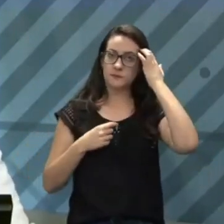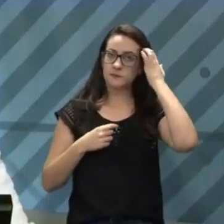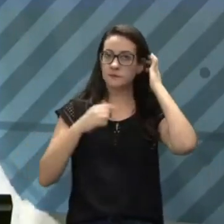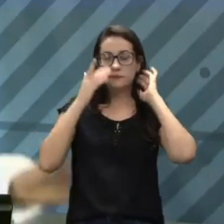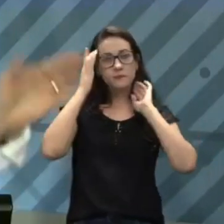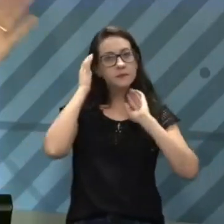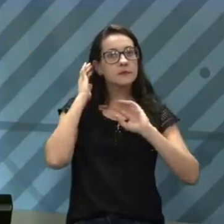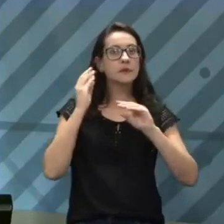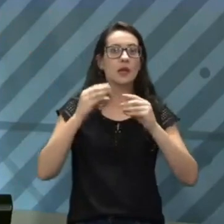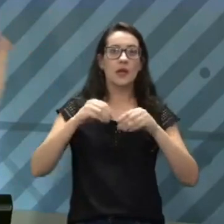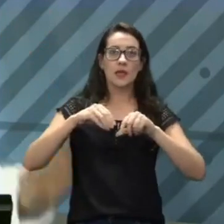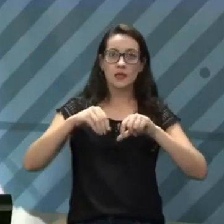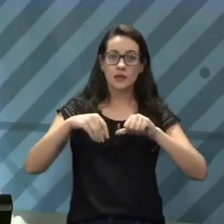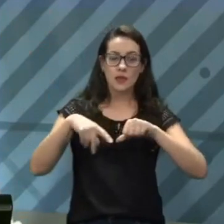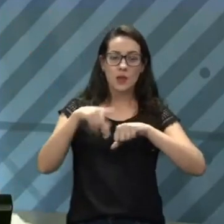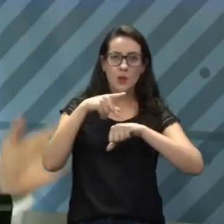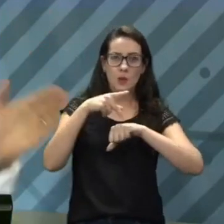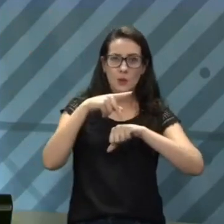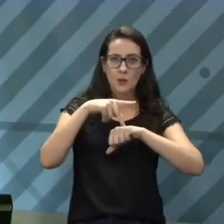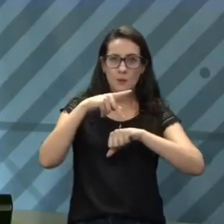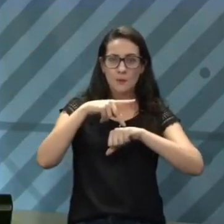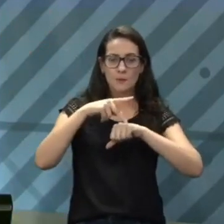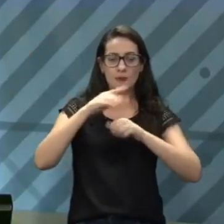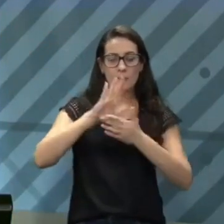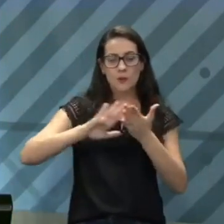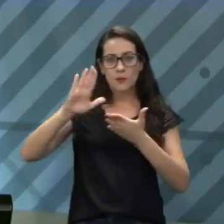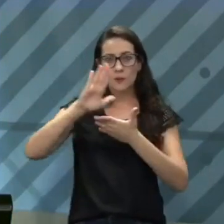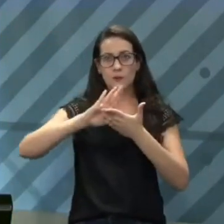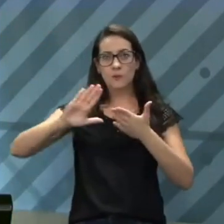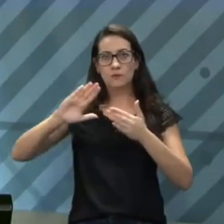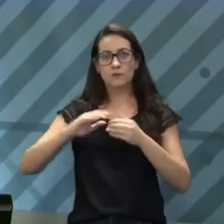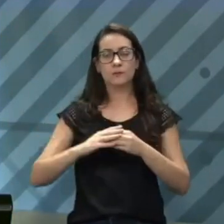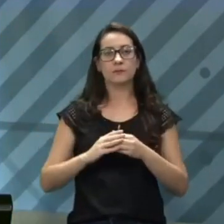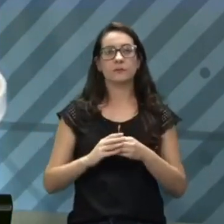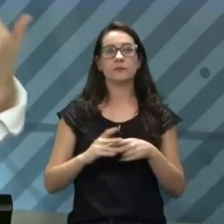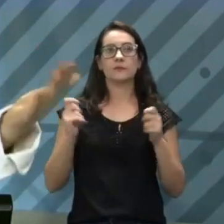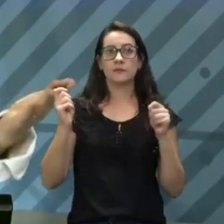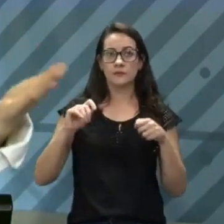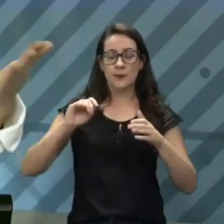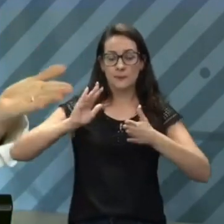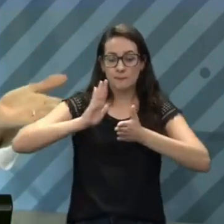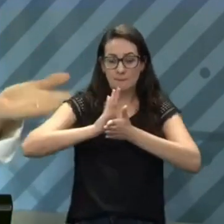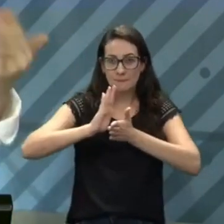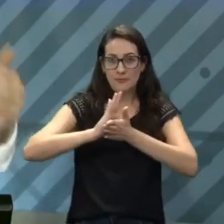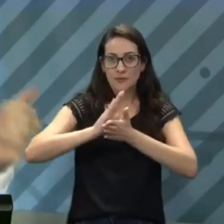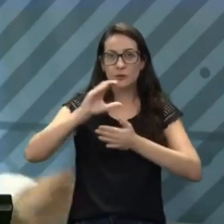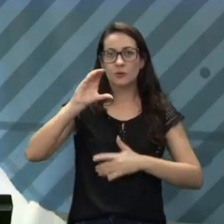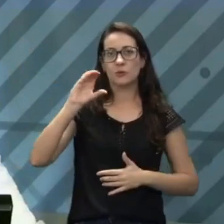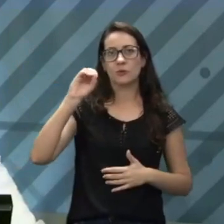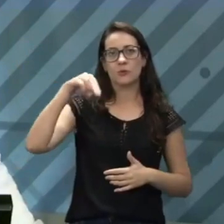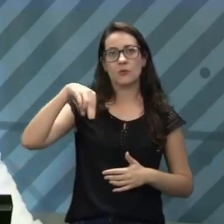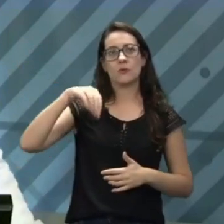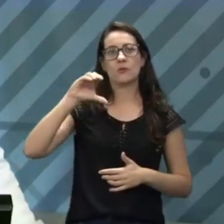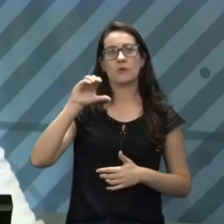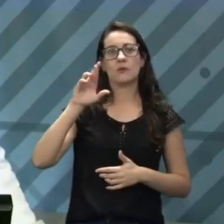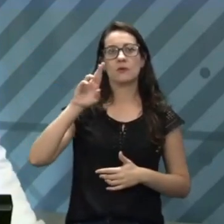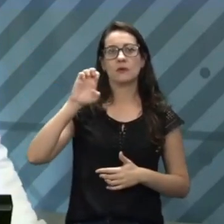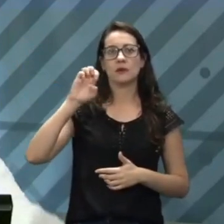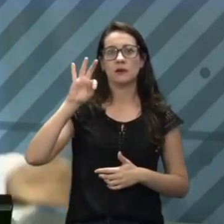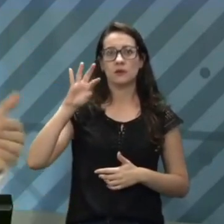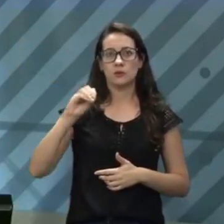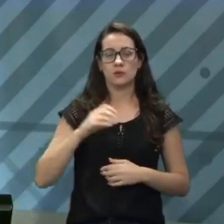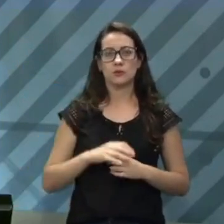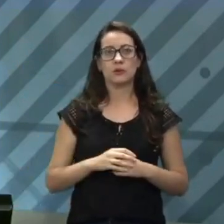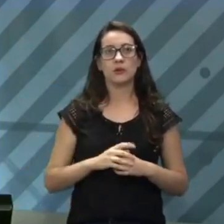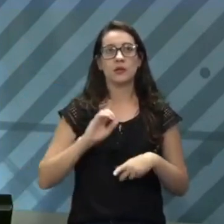concreto, ela está comprimida, então a gente utiliza como compressão o concreto, ele que vence, né, a compressão. E